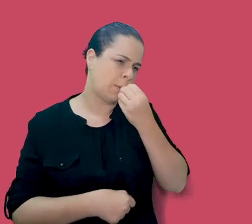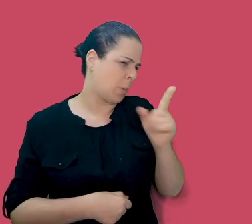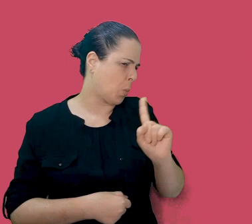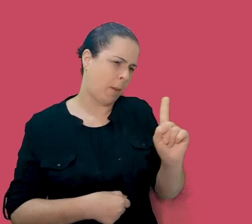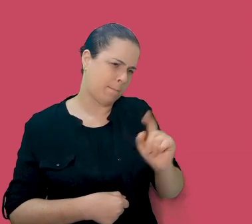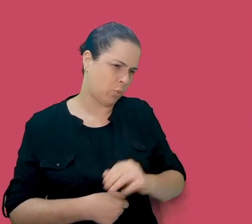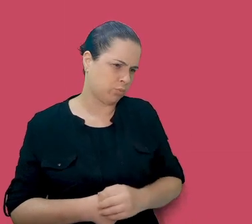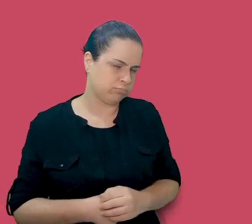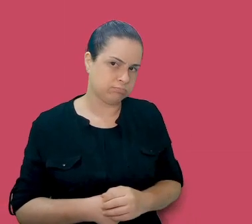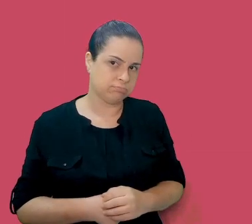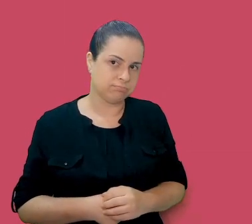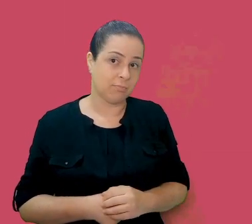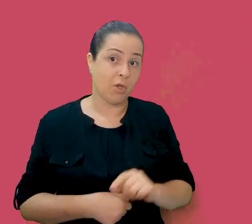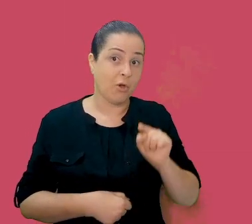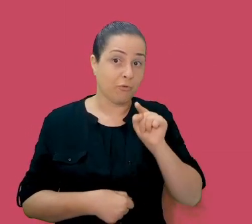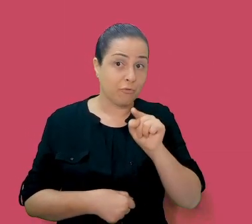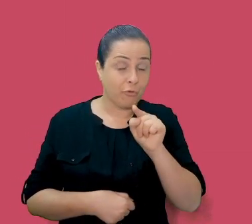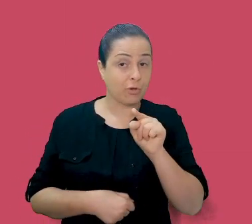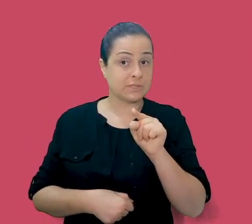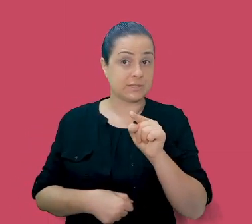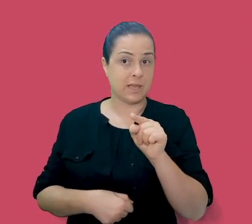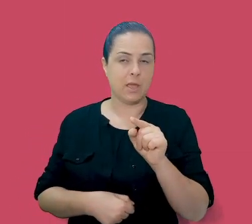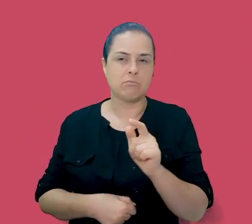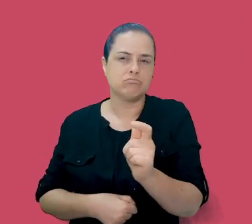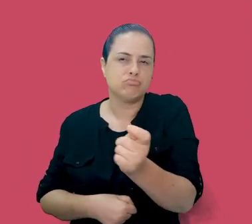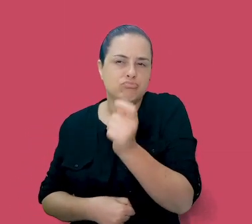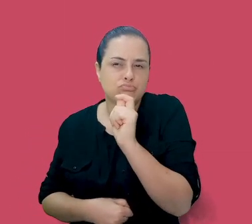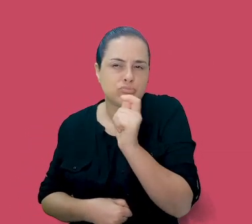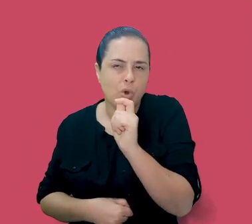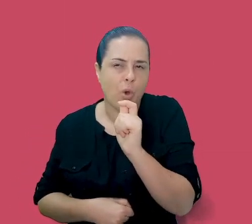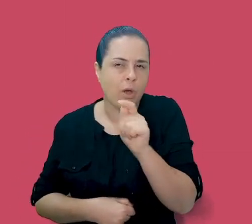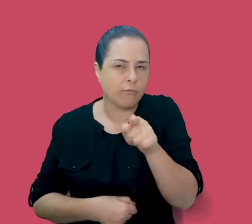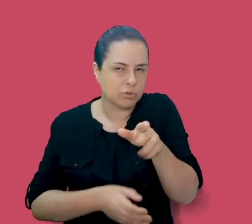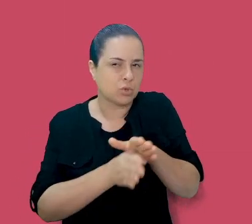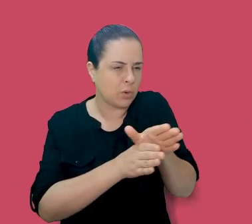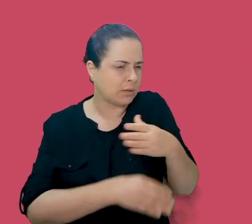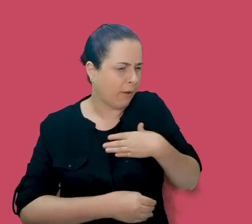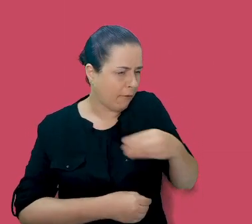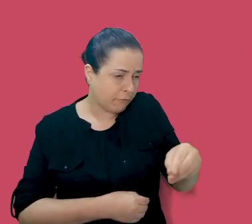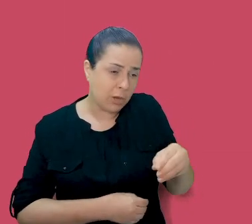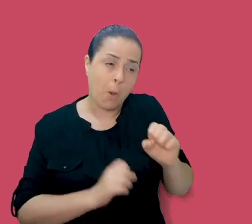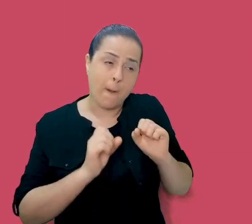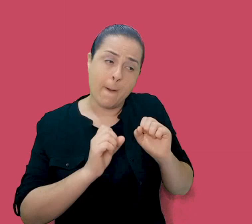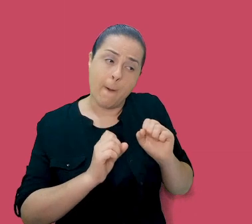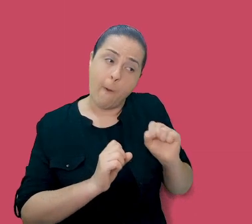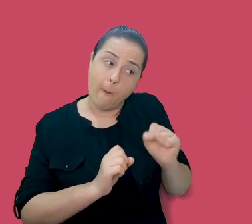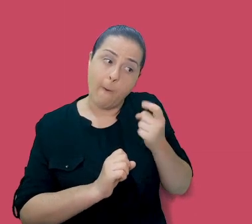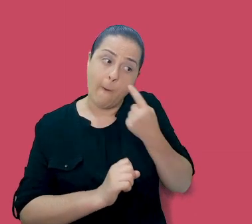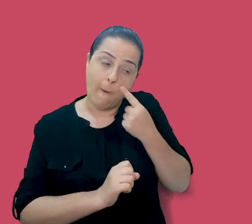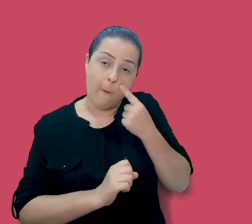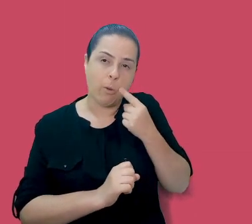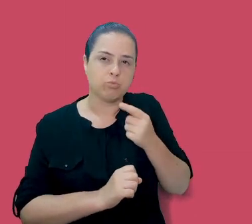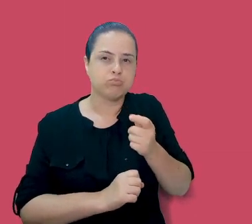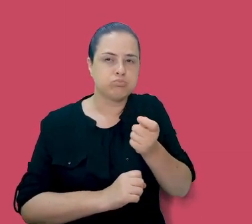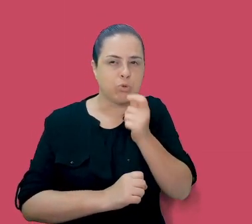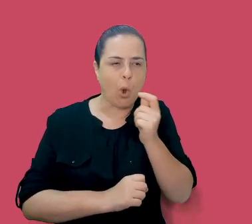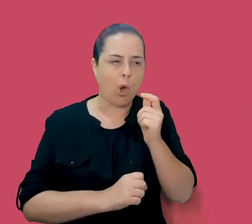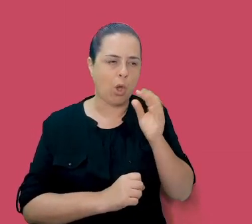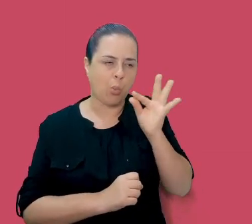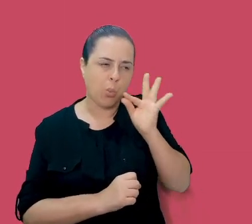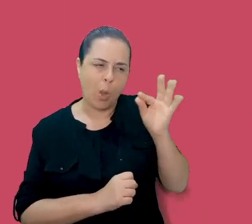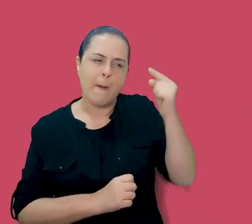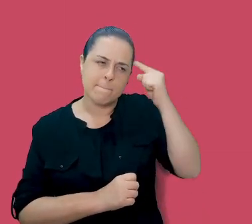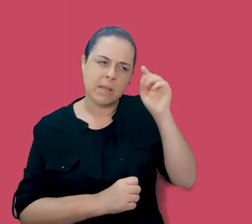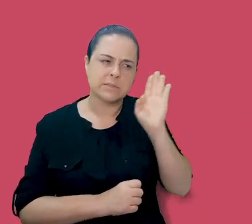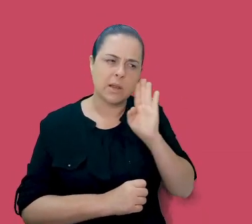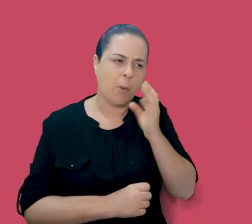mesmo jeito que você vai manter seus filhos longe da droga, a droga é muito legal, é muito gostosa, legal, mas você vai deixar ele longe de certas drogas, porque